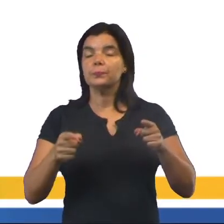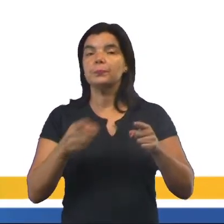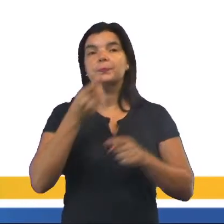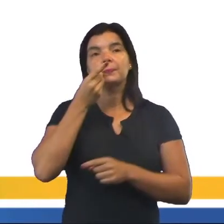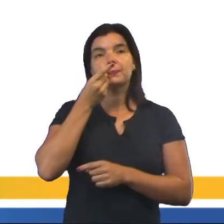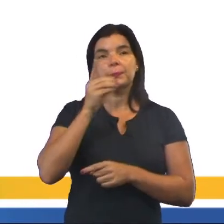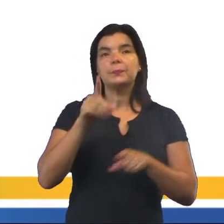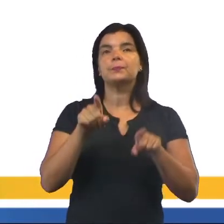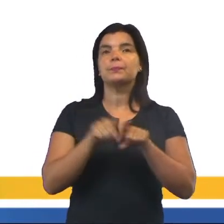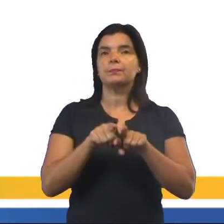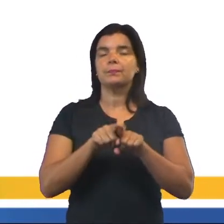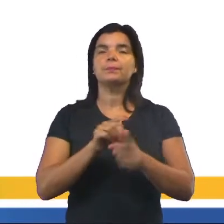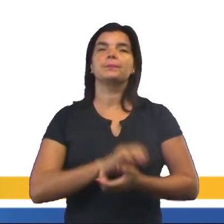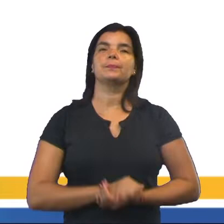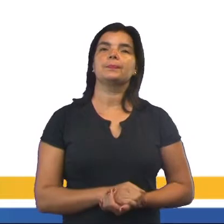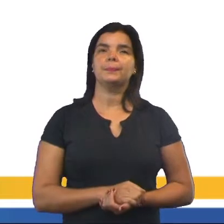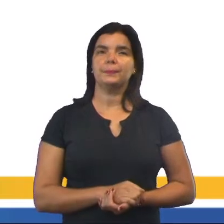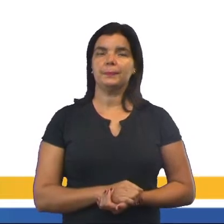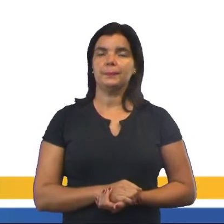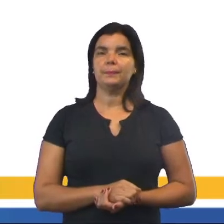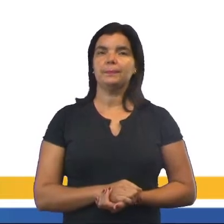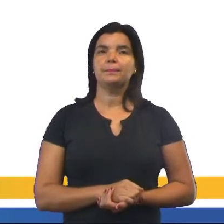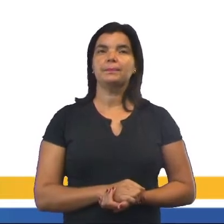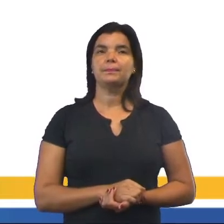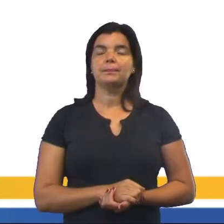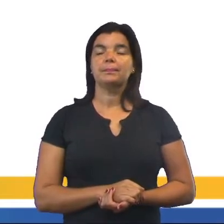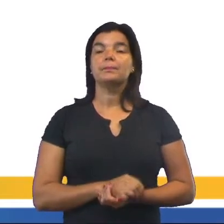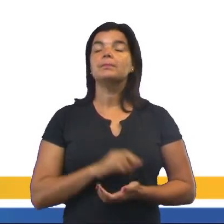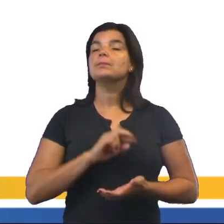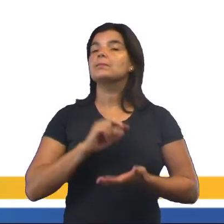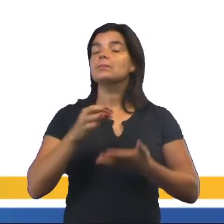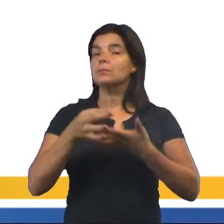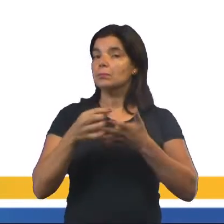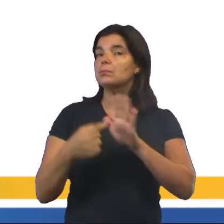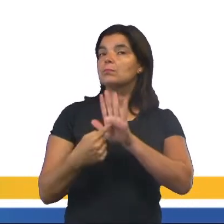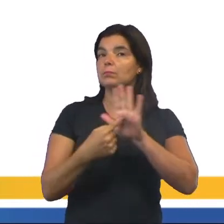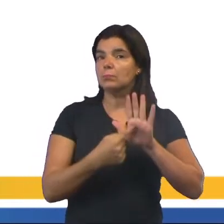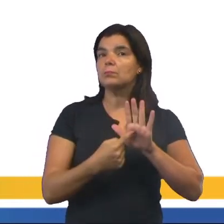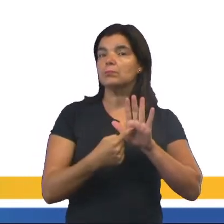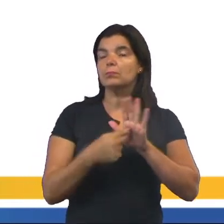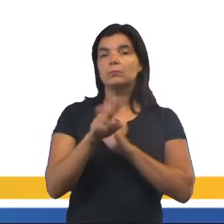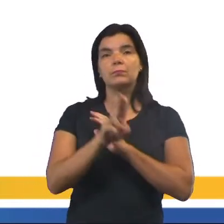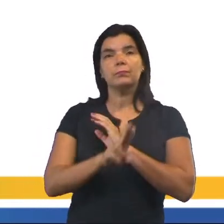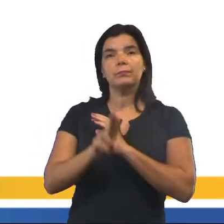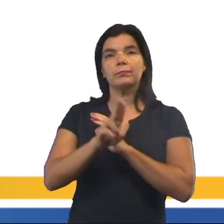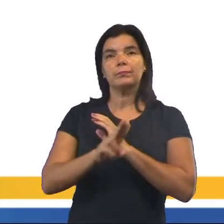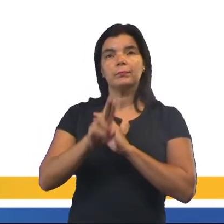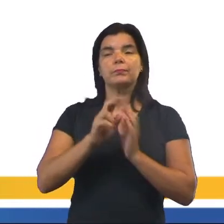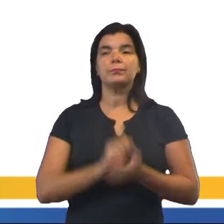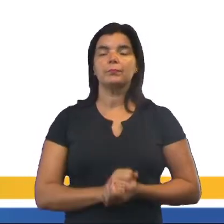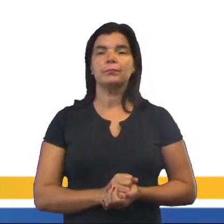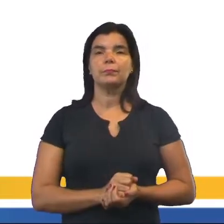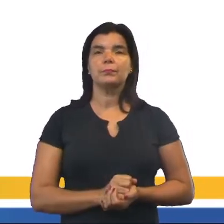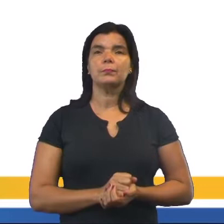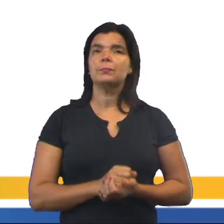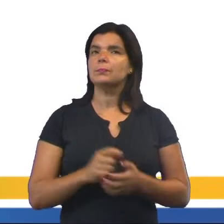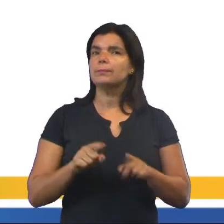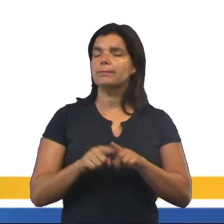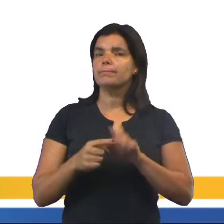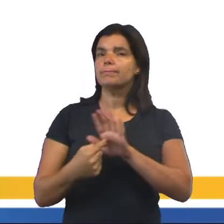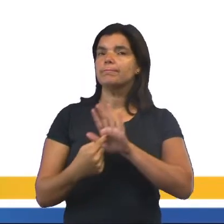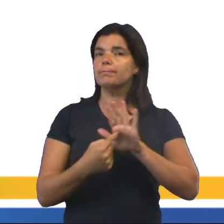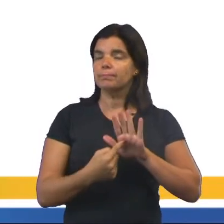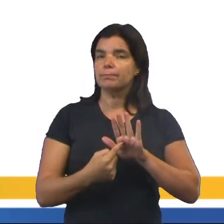períodos do dia, periods of the day, que são expressões também muito utilizadas. Aqui